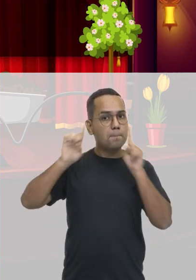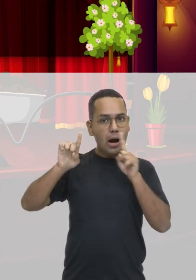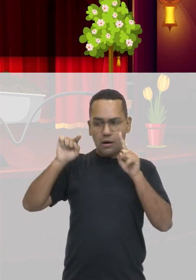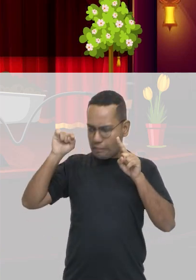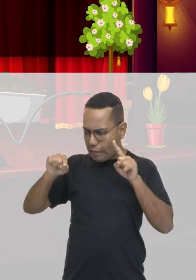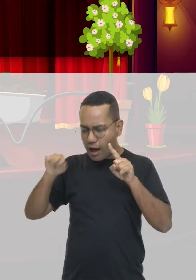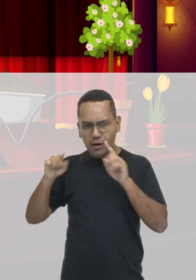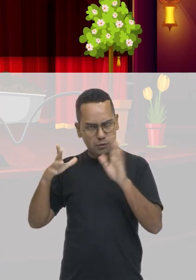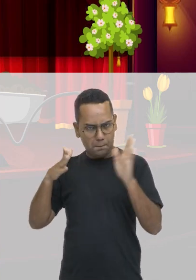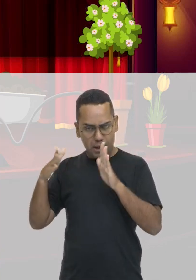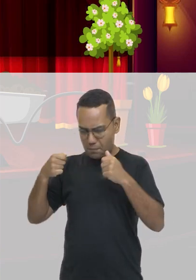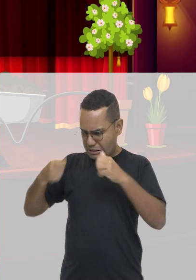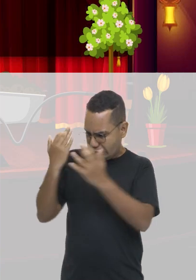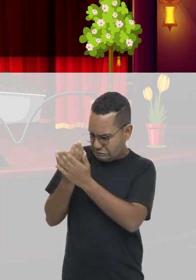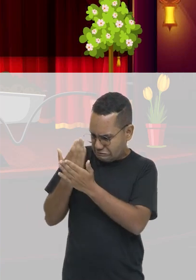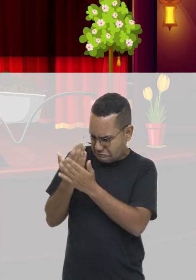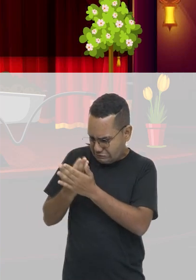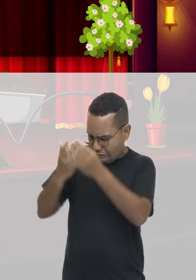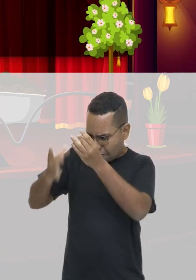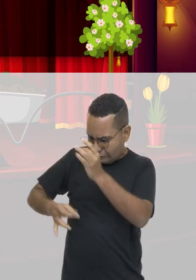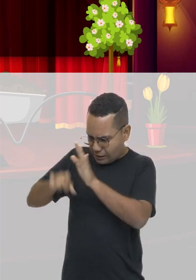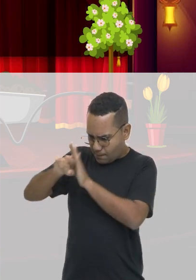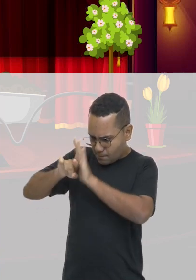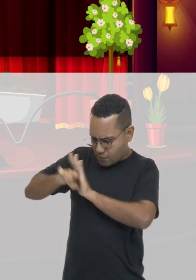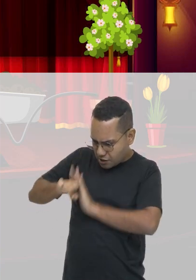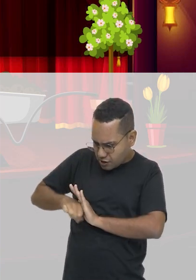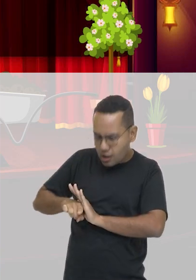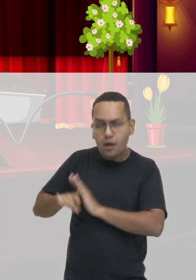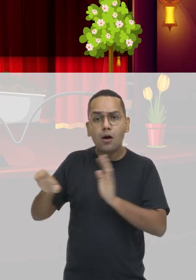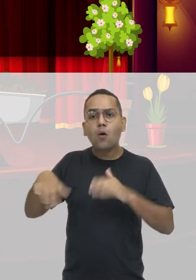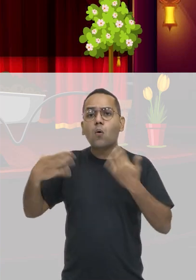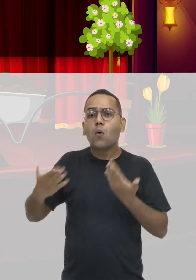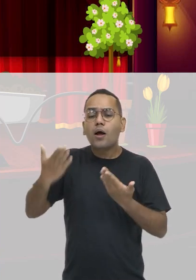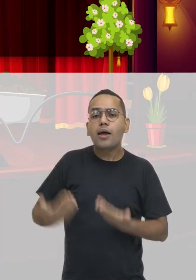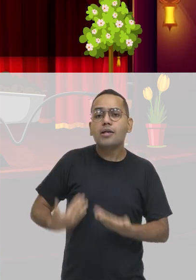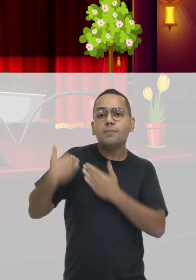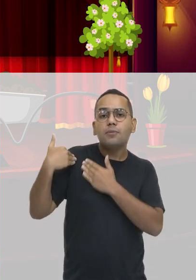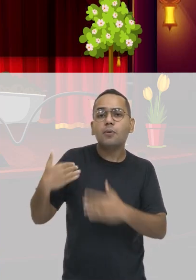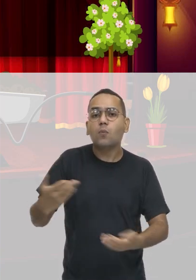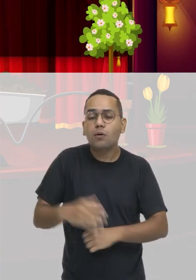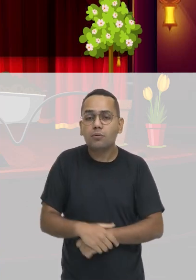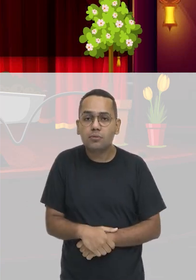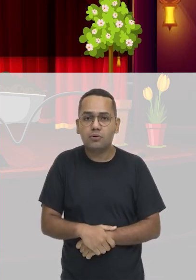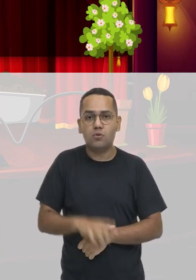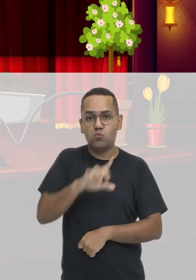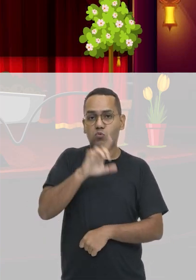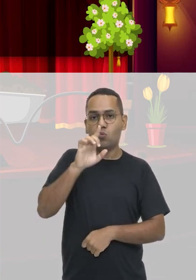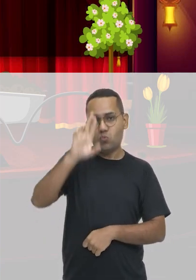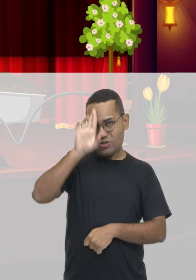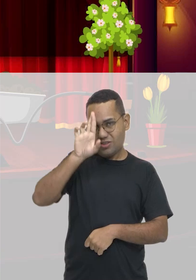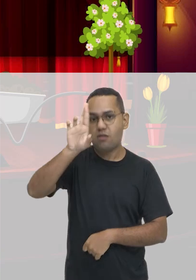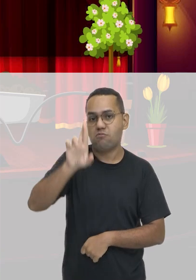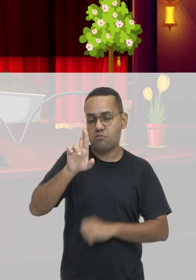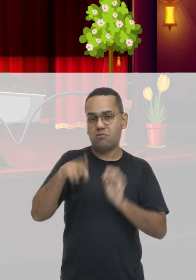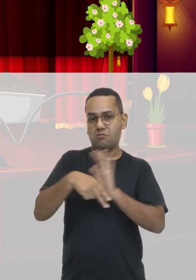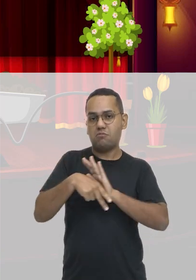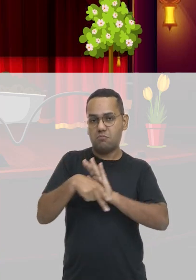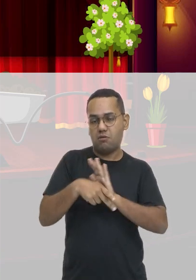estudado, pesquisado. E quem faz isso? O diretor, o dramaturgo, quem escreve também a peça. Tem